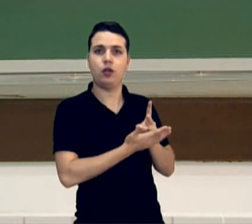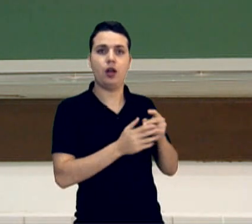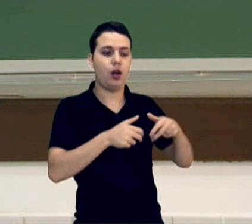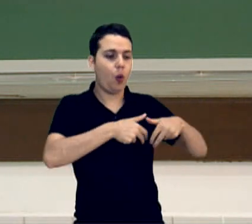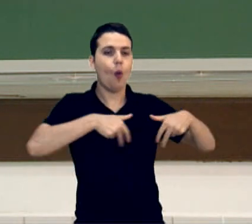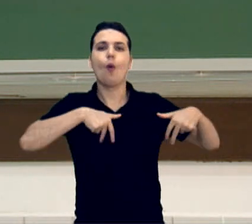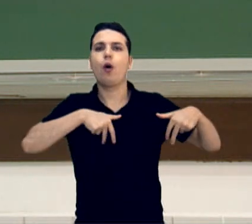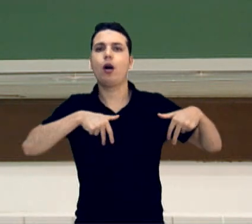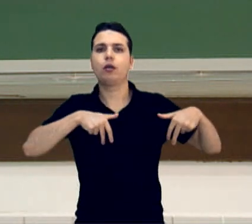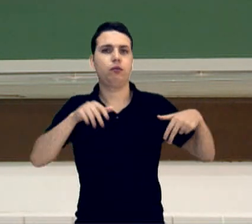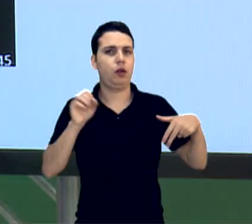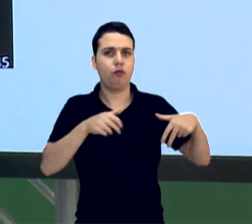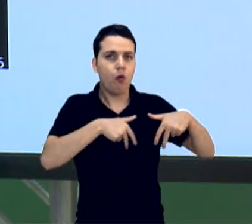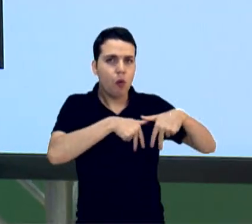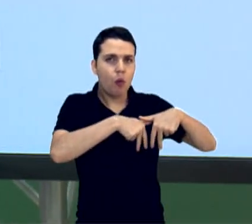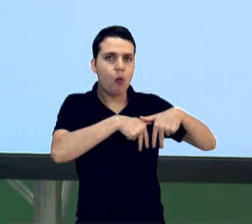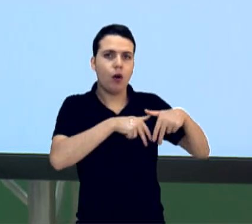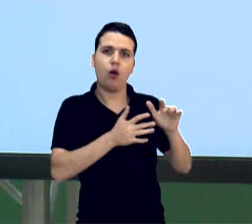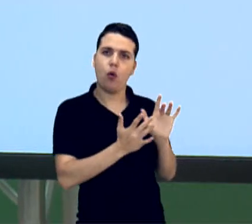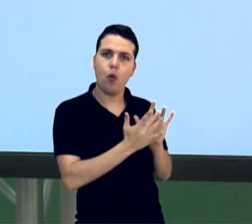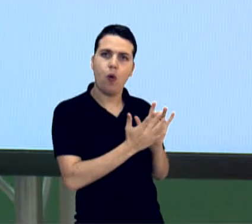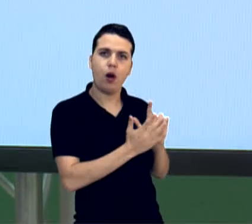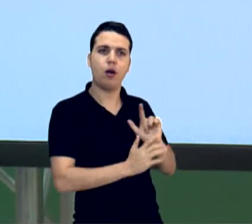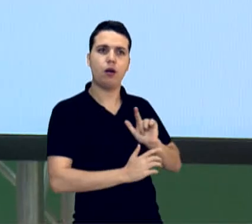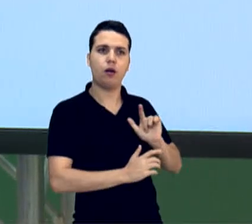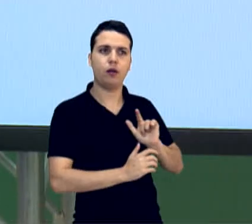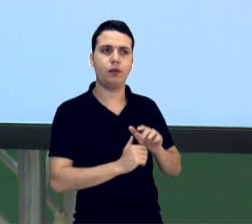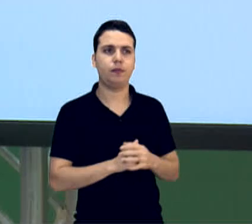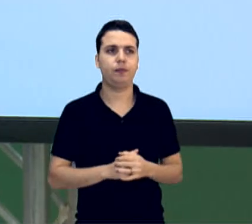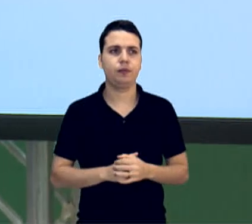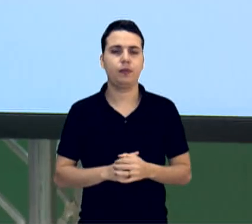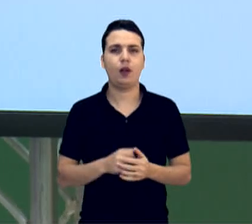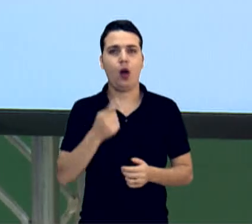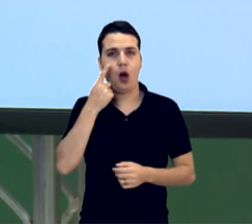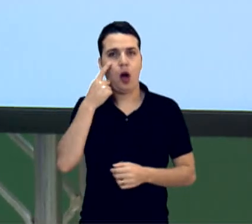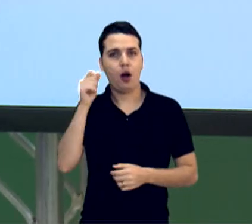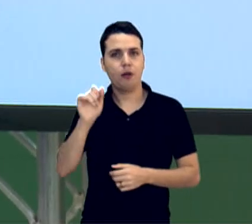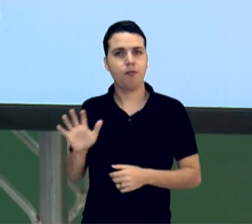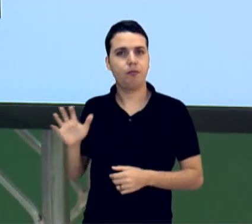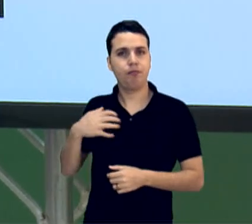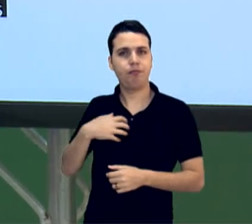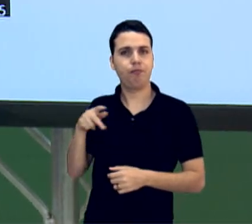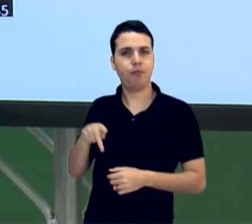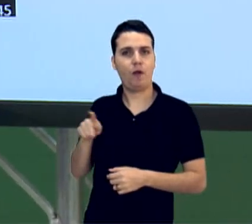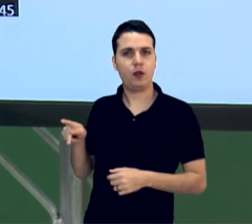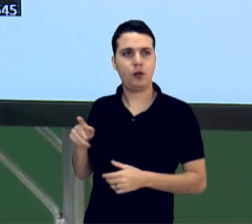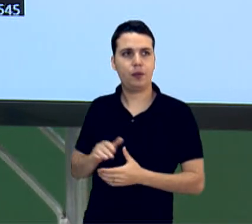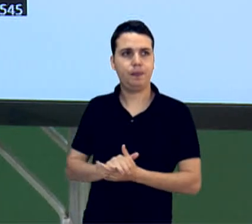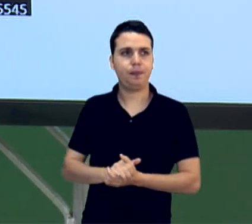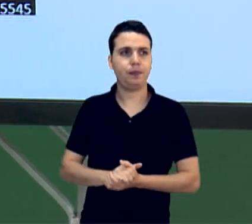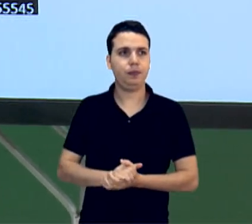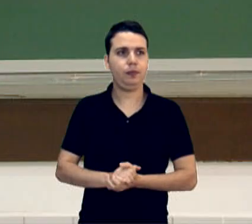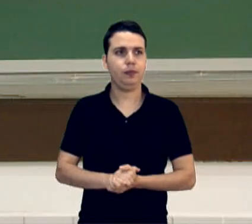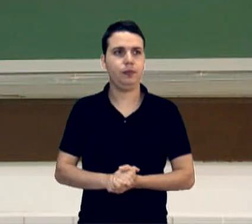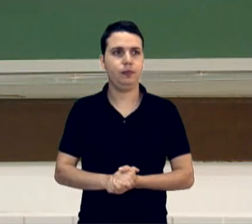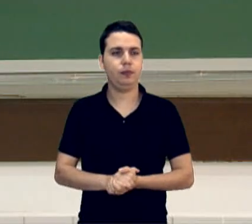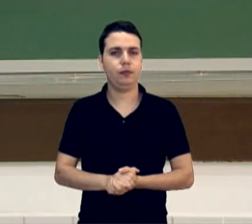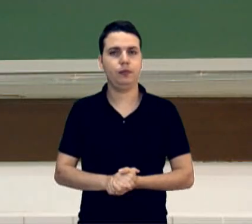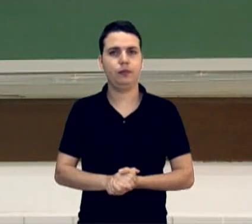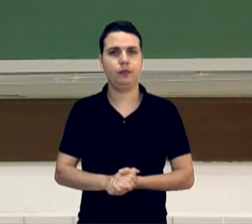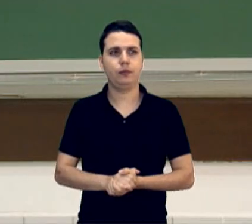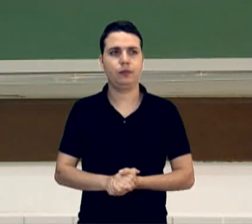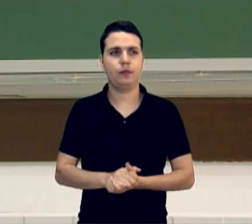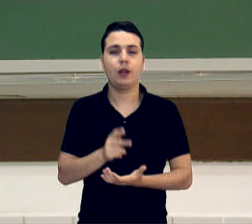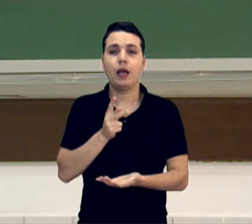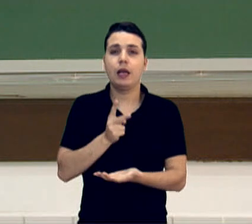soltos. Tem giros, tem pegadas, né? Mas é mais miudinho, passinho miudinho, tá? Sempre com